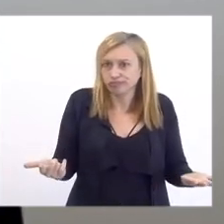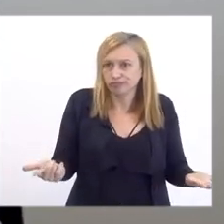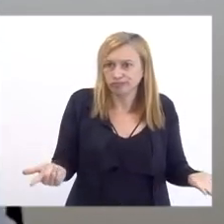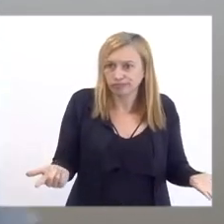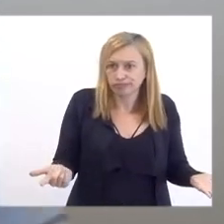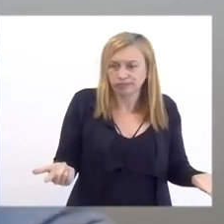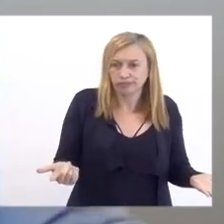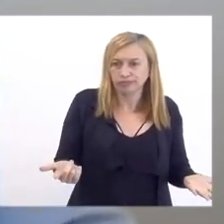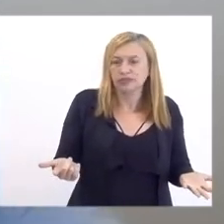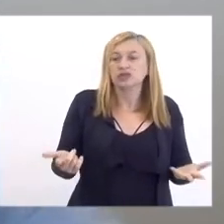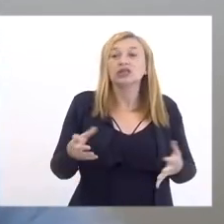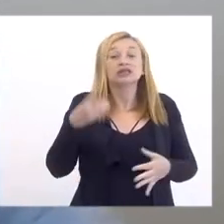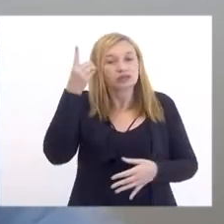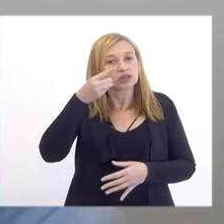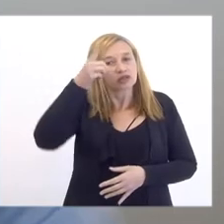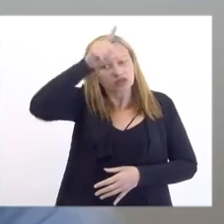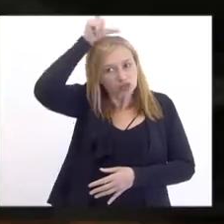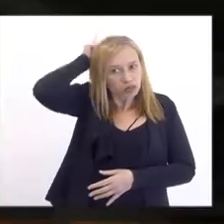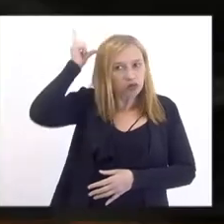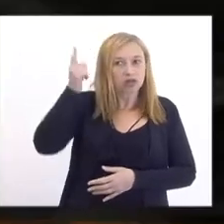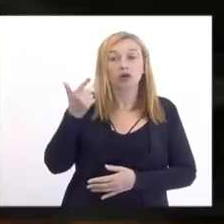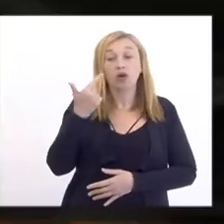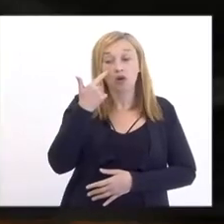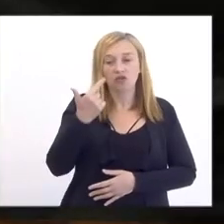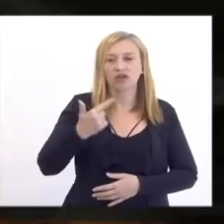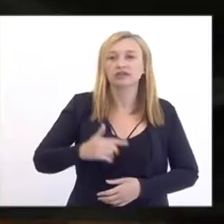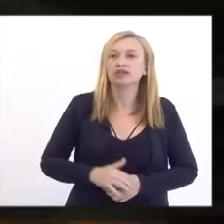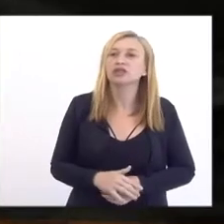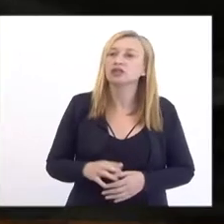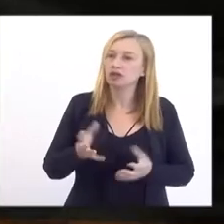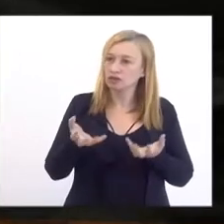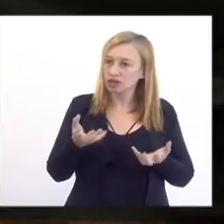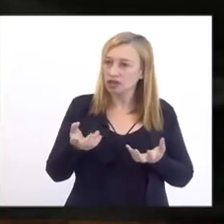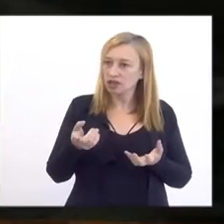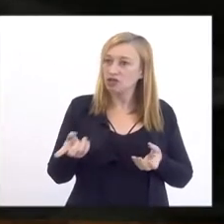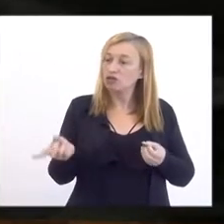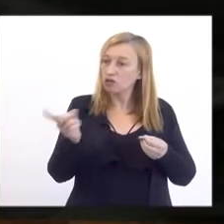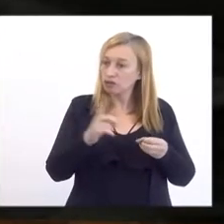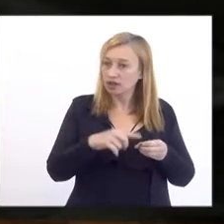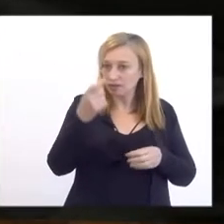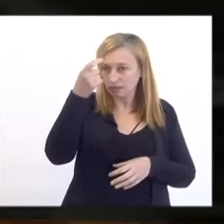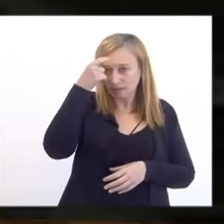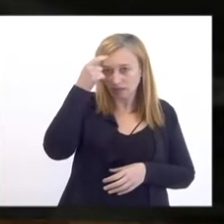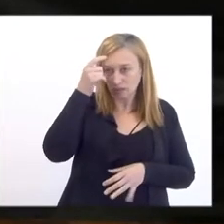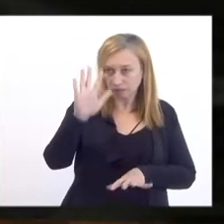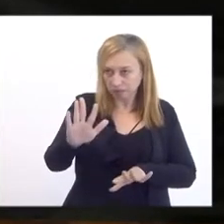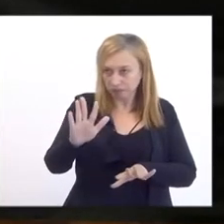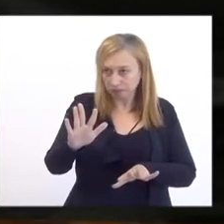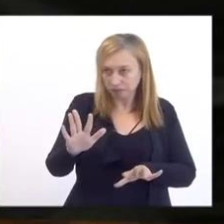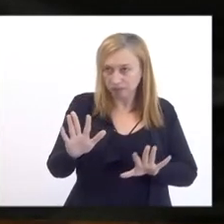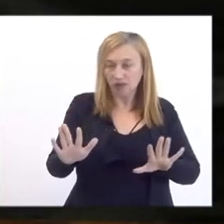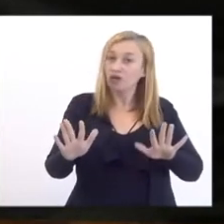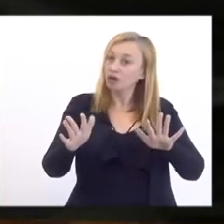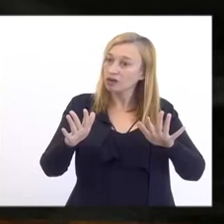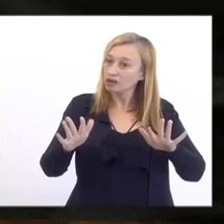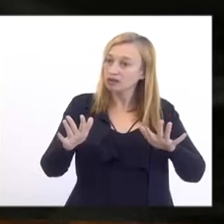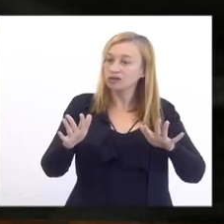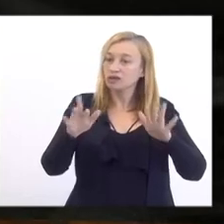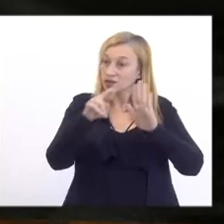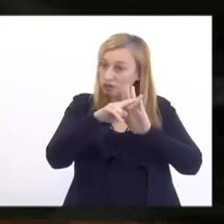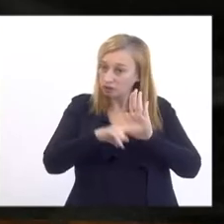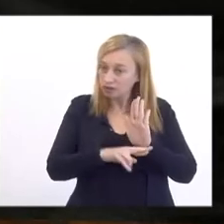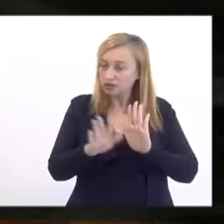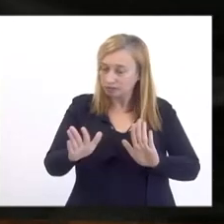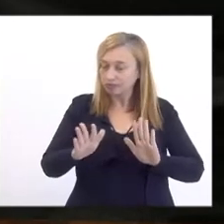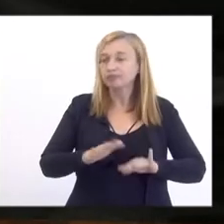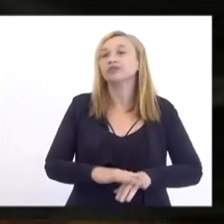Presidente, eu do debate. Deputado Luiz Paulo. Olha só, eu só quero rememorar... Não tem nada no regimento, hein, gente? Nós estamos estabelecendo normas aqui. Eu só